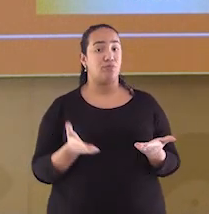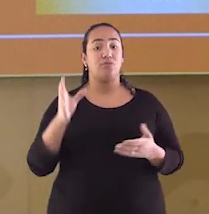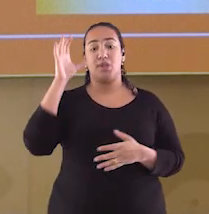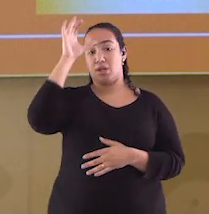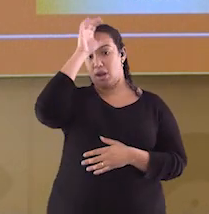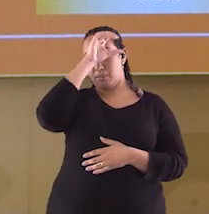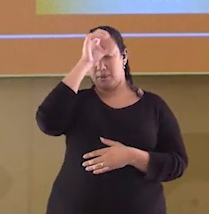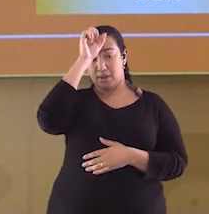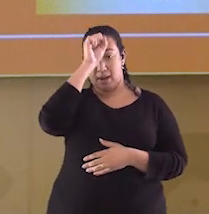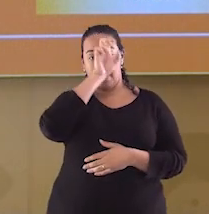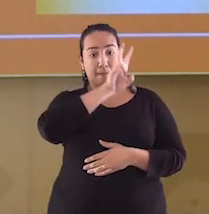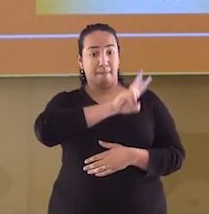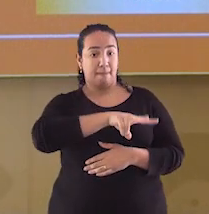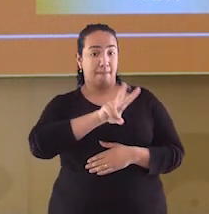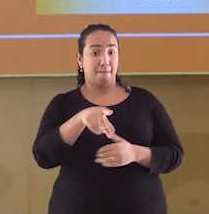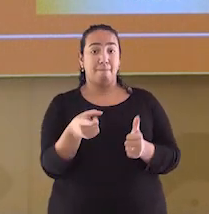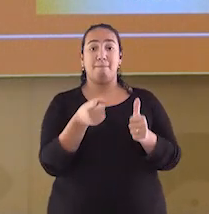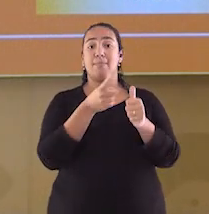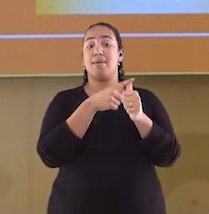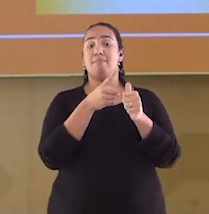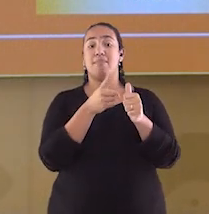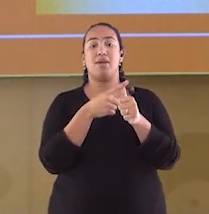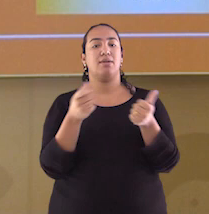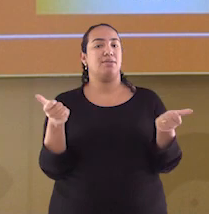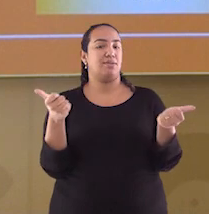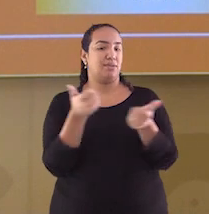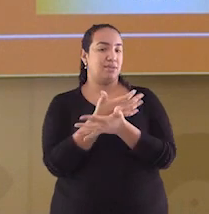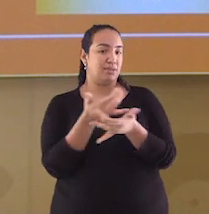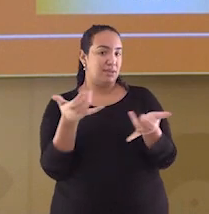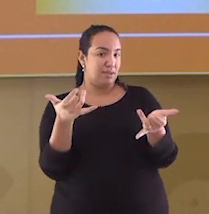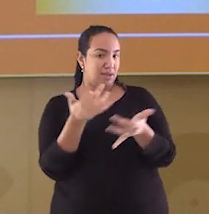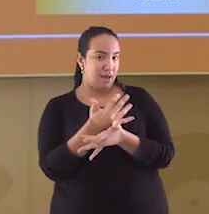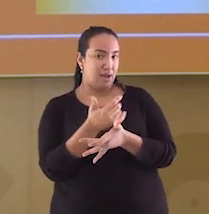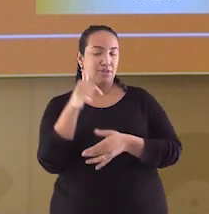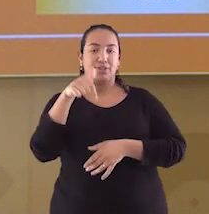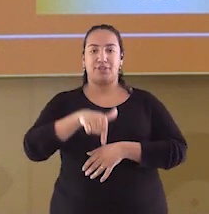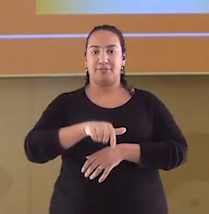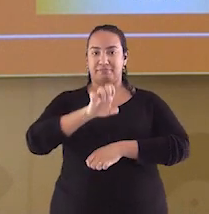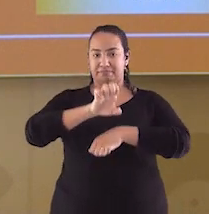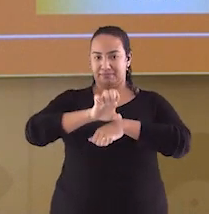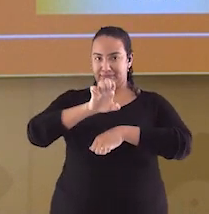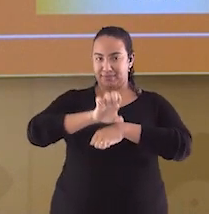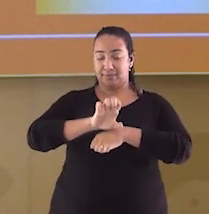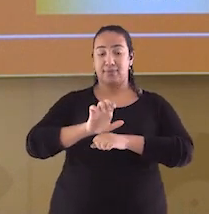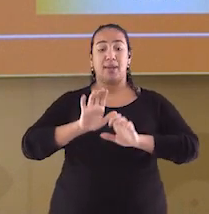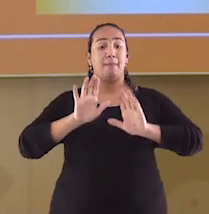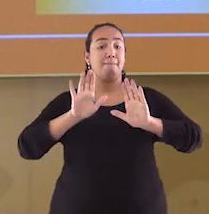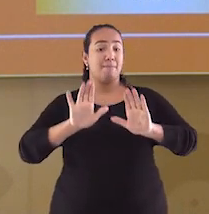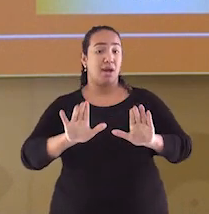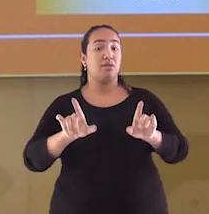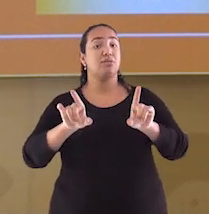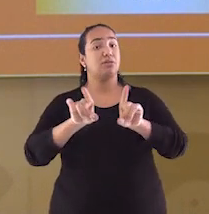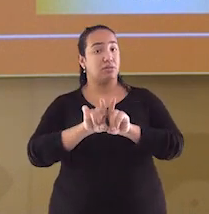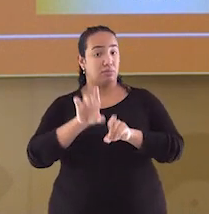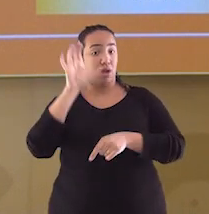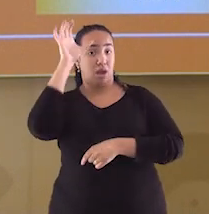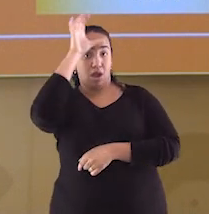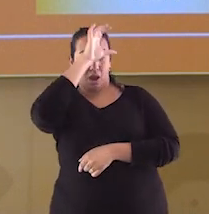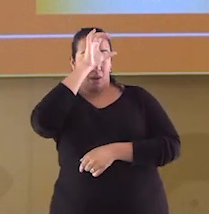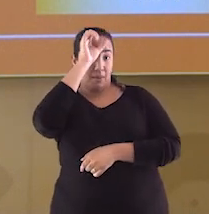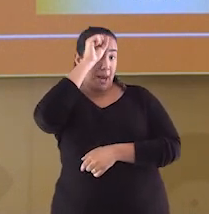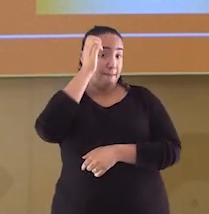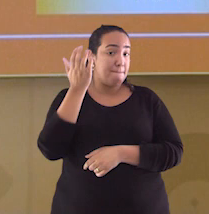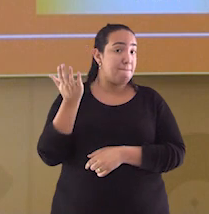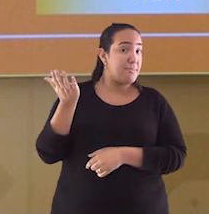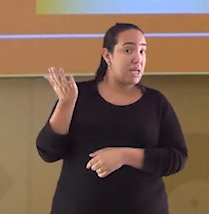Aprendemos que Vila Velha foi a primeira cidade do nosso estado, mas compreendemos que o